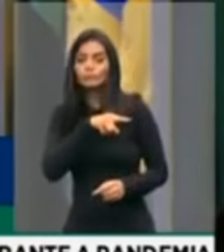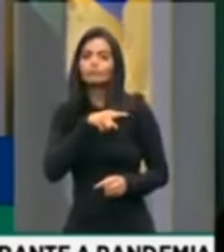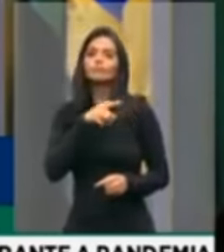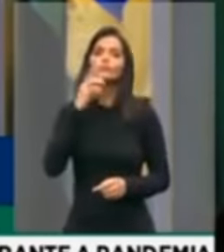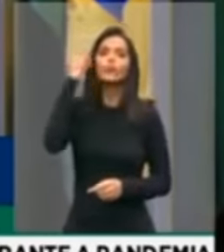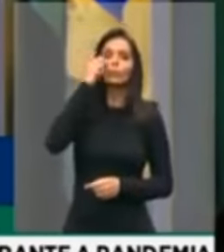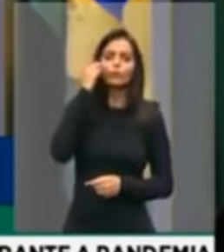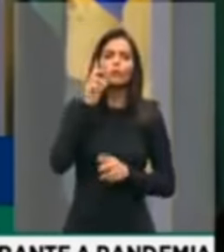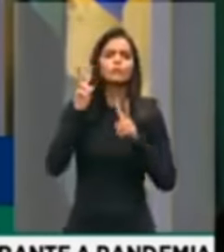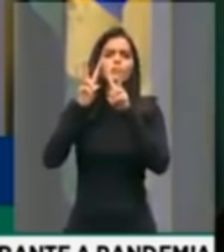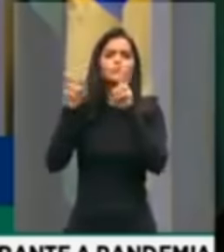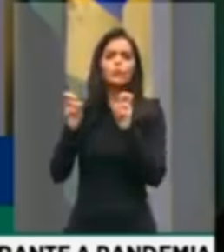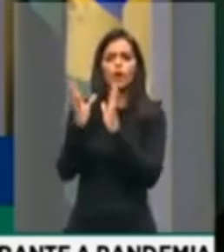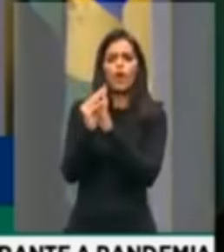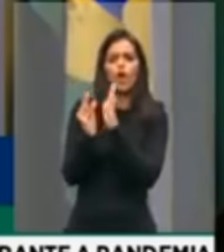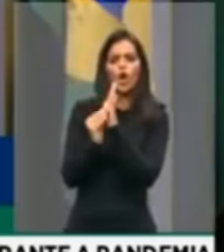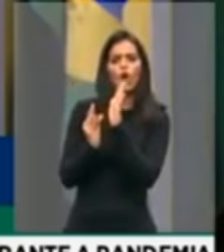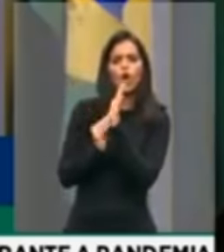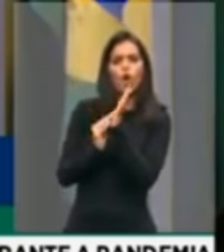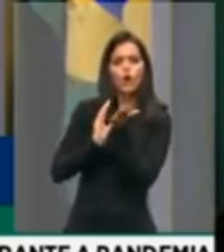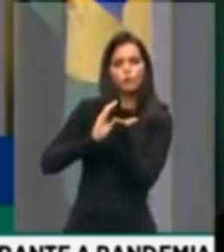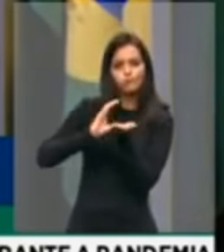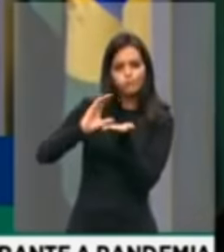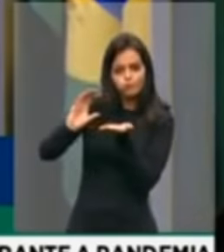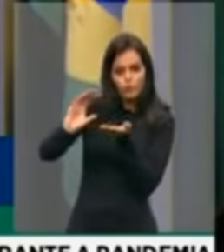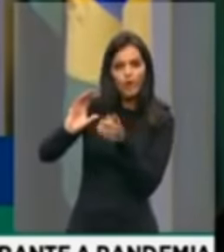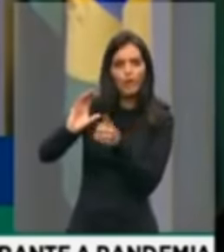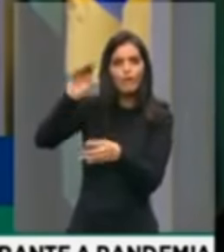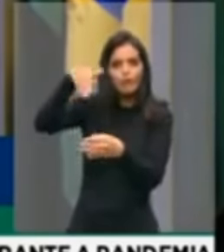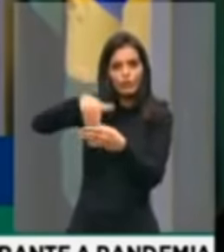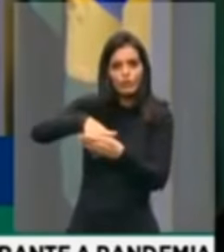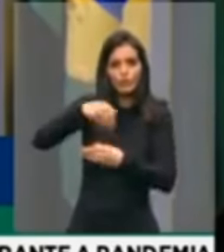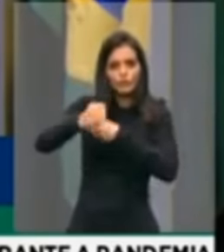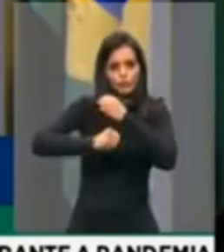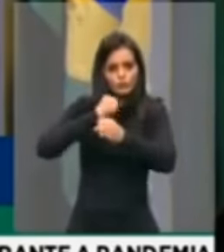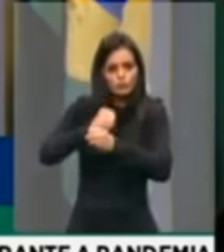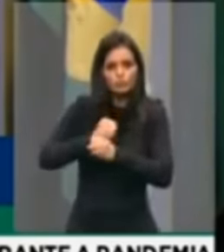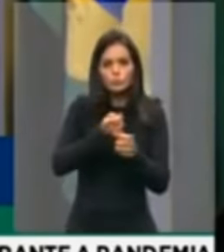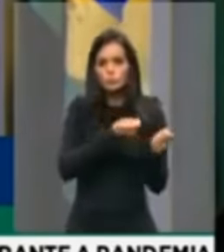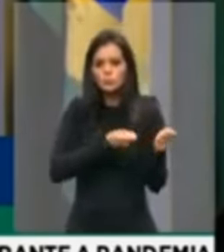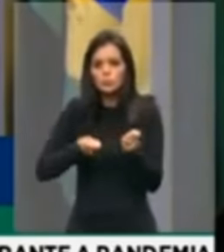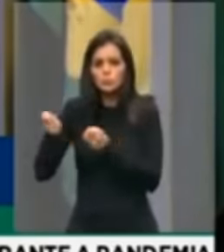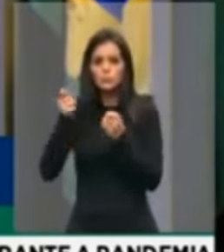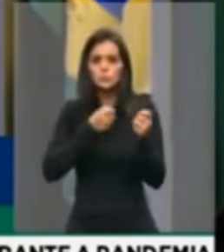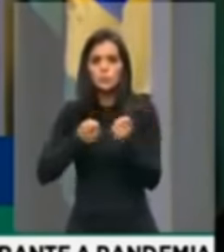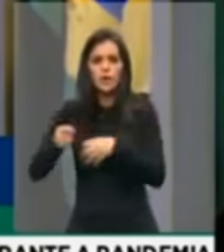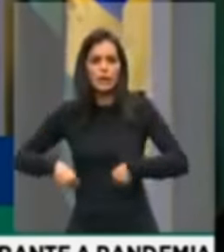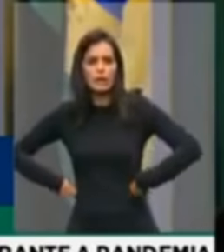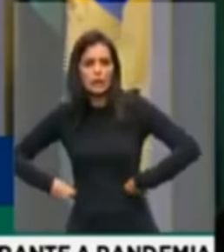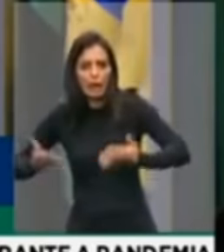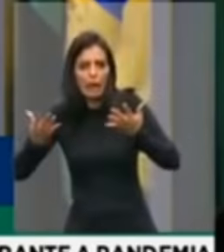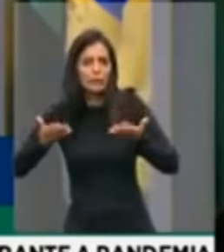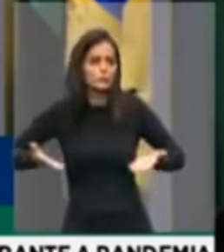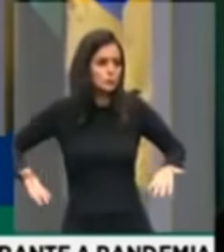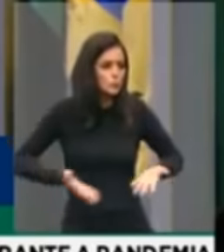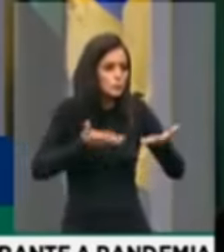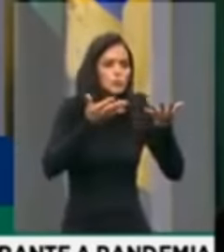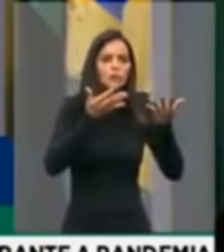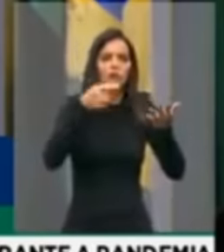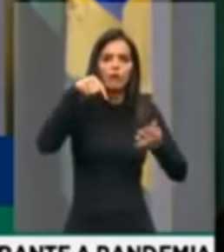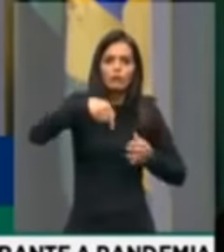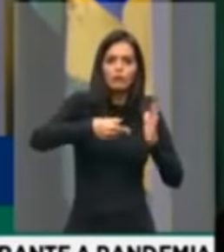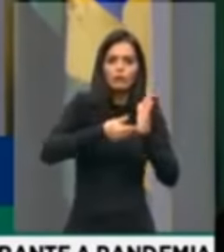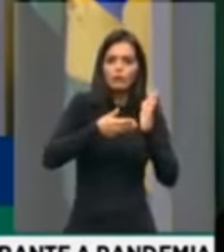sobre o orçamento que nós voltamos nessa casa a todos os anos os incentivos e os gastos que nós promovemos nessa